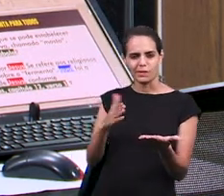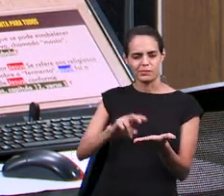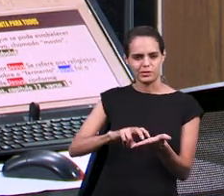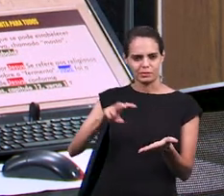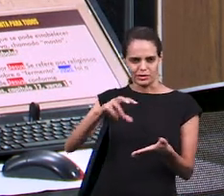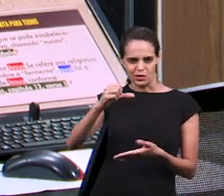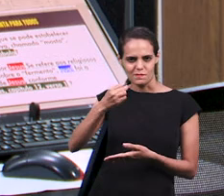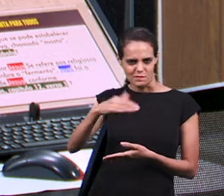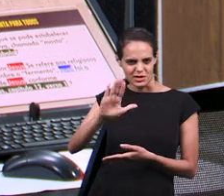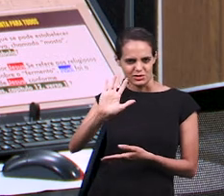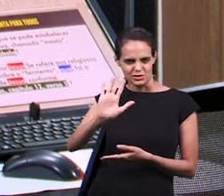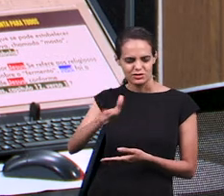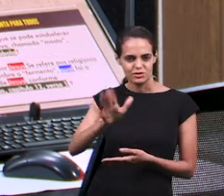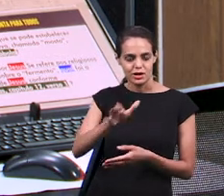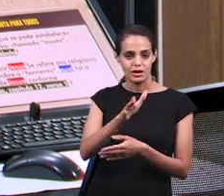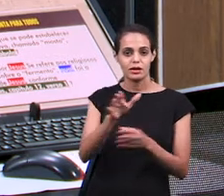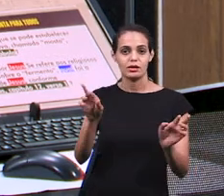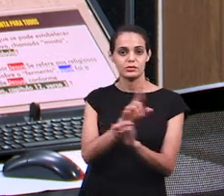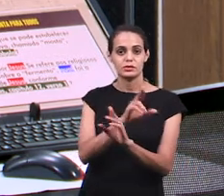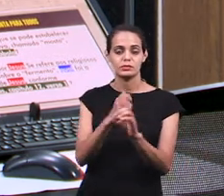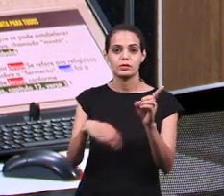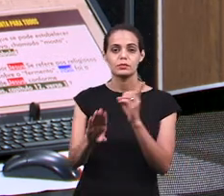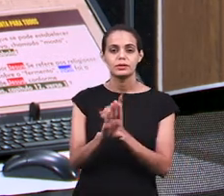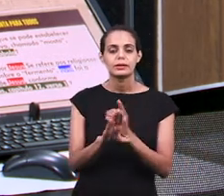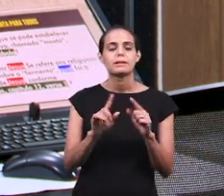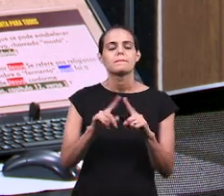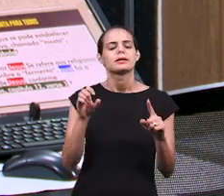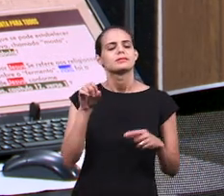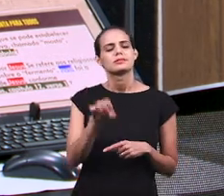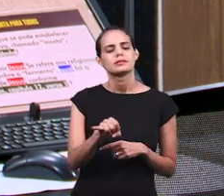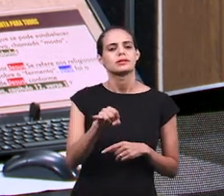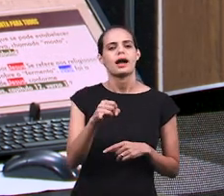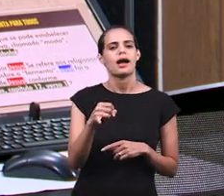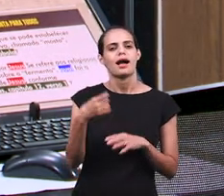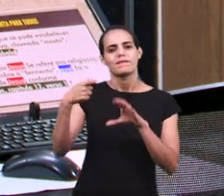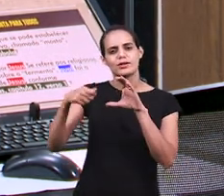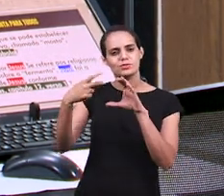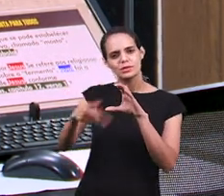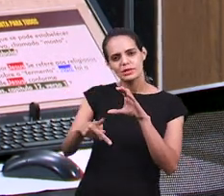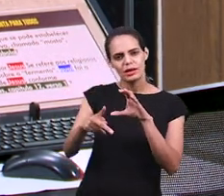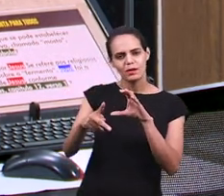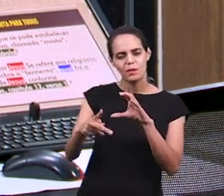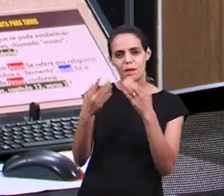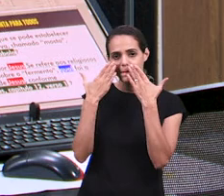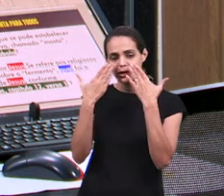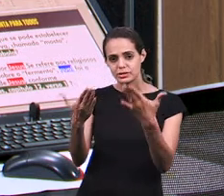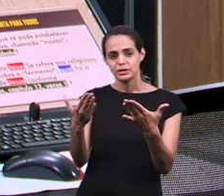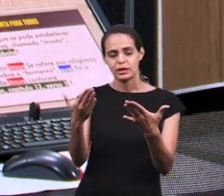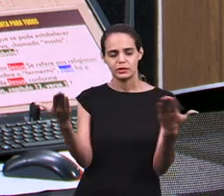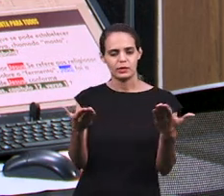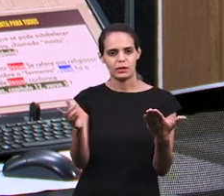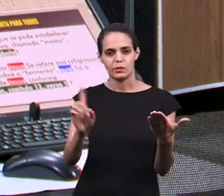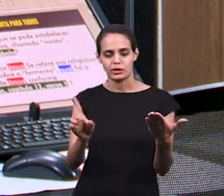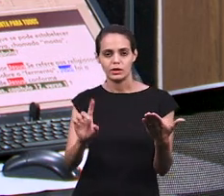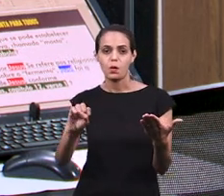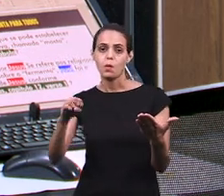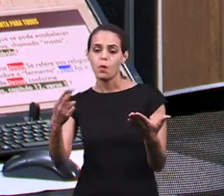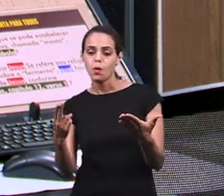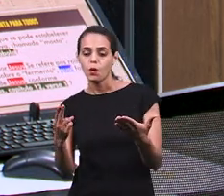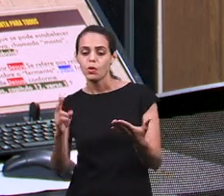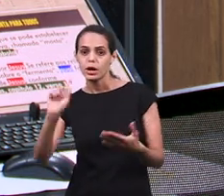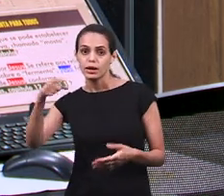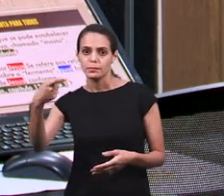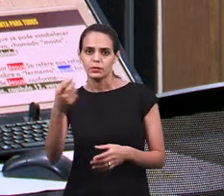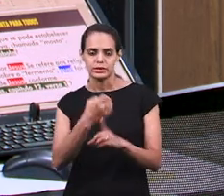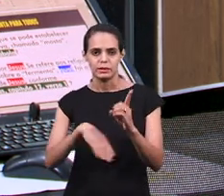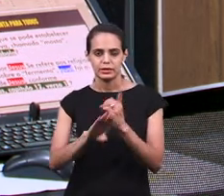pela manhã, relacionada à Escola Bíblica Dominical. Mas se porventura o seu vídeo não foi apresentado, seja agora mais cedo